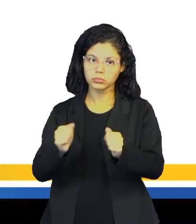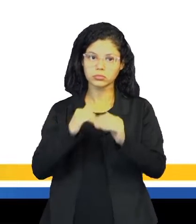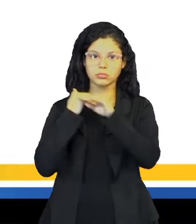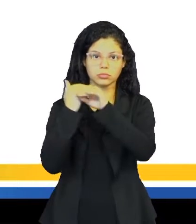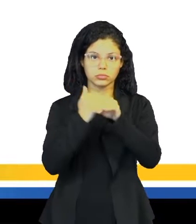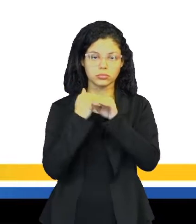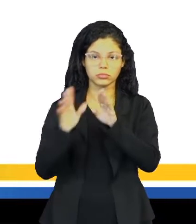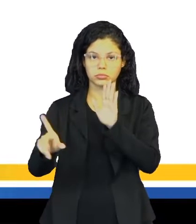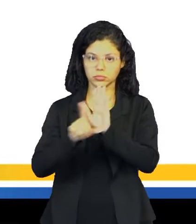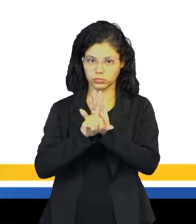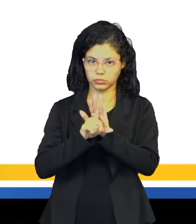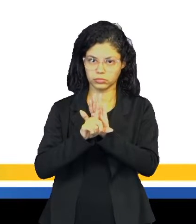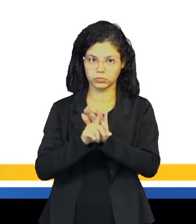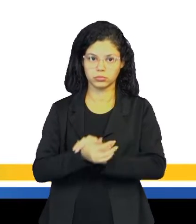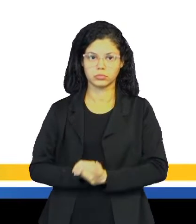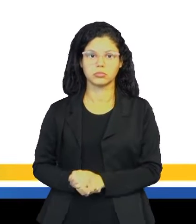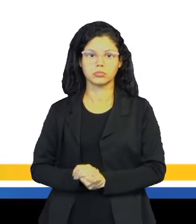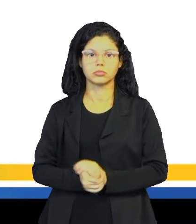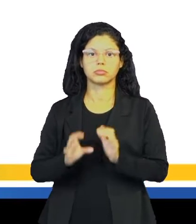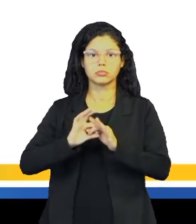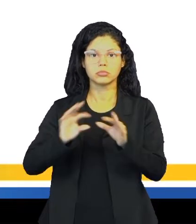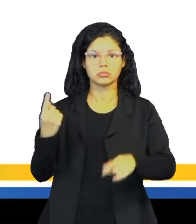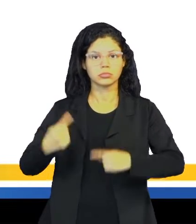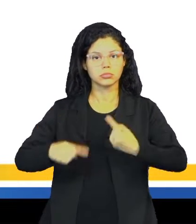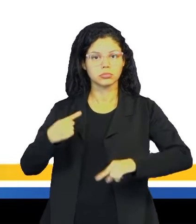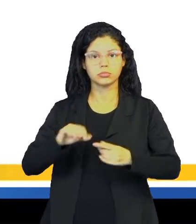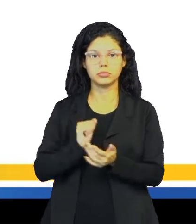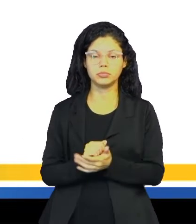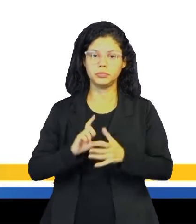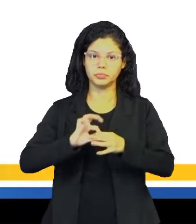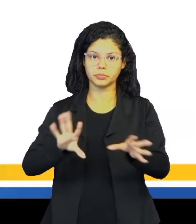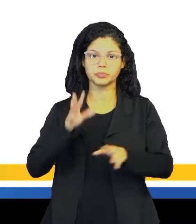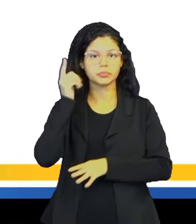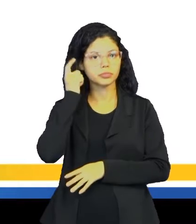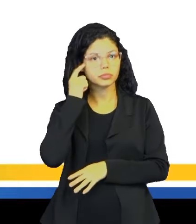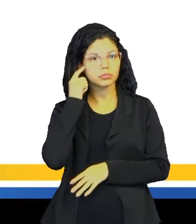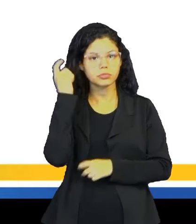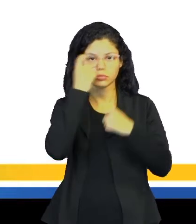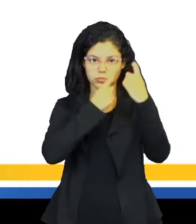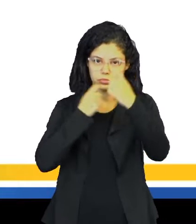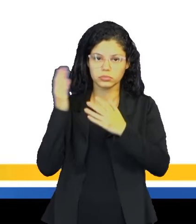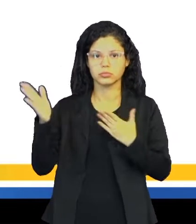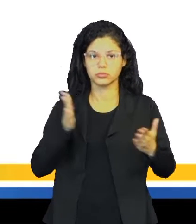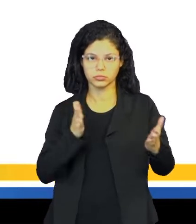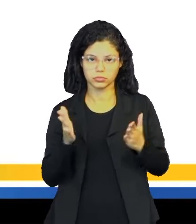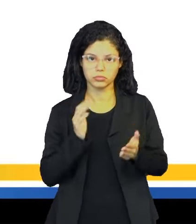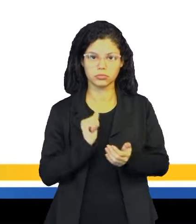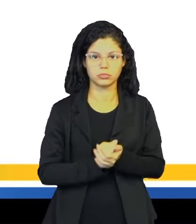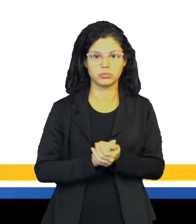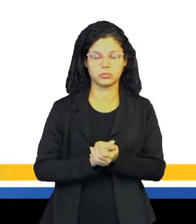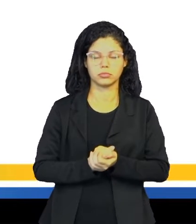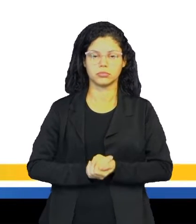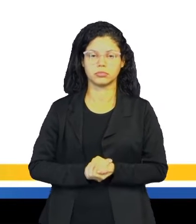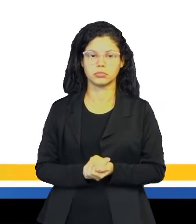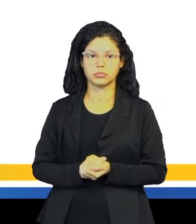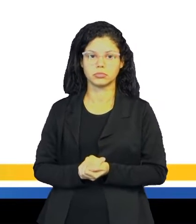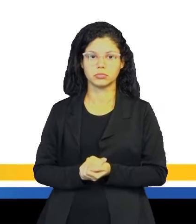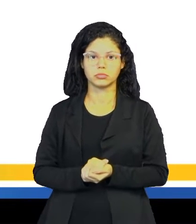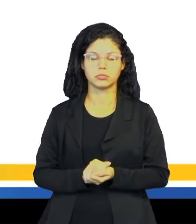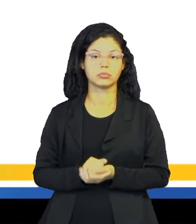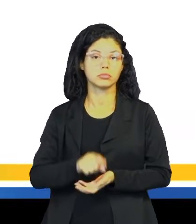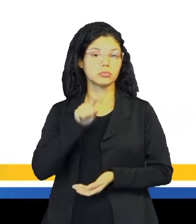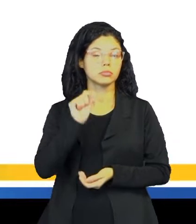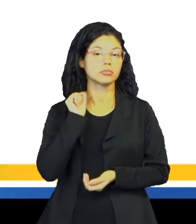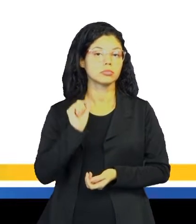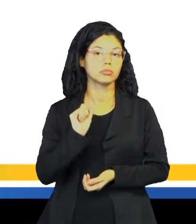são iguais perante a lei. E a liberdade política, o livre pensamento, a expressão e a liberdade de associação.